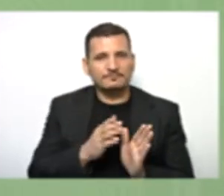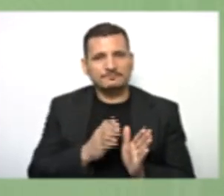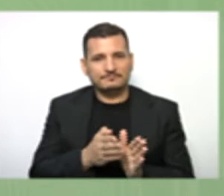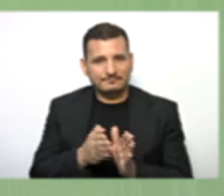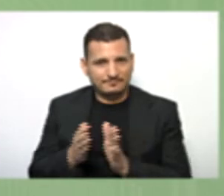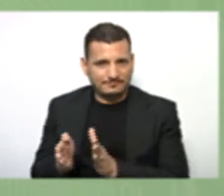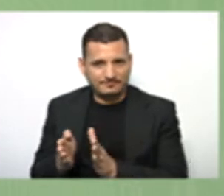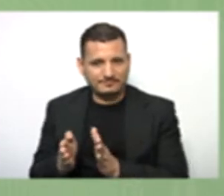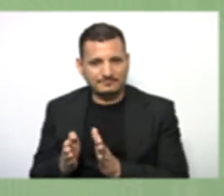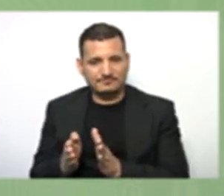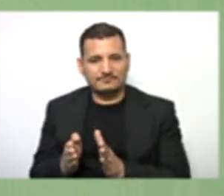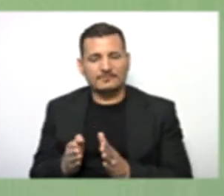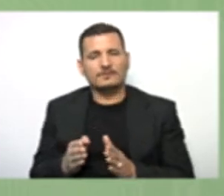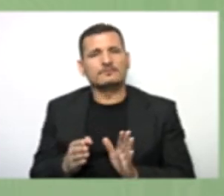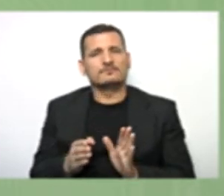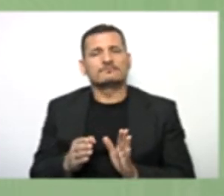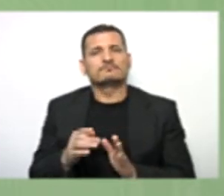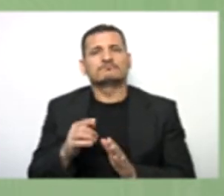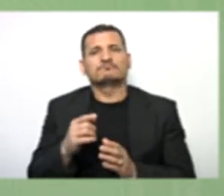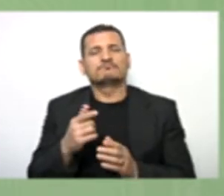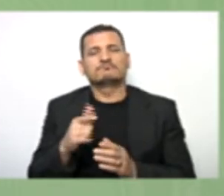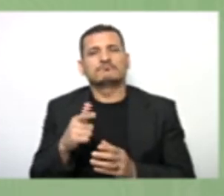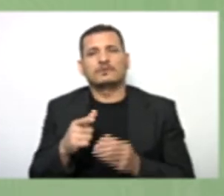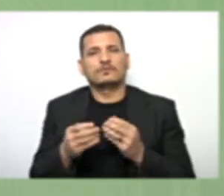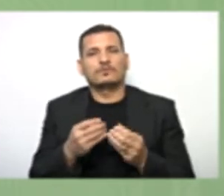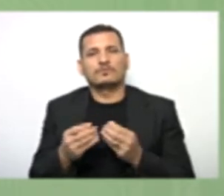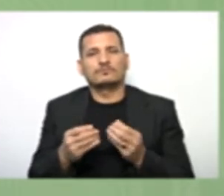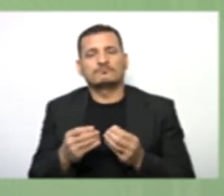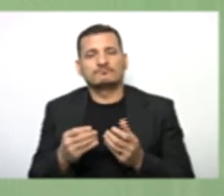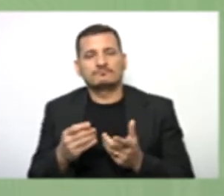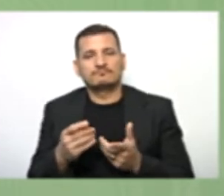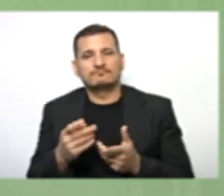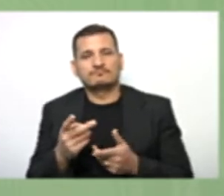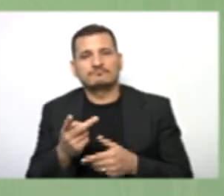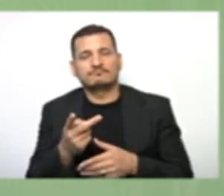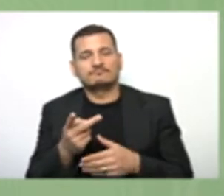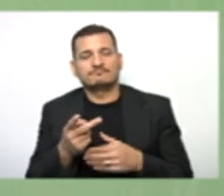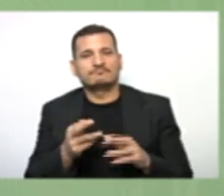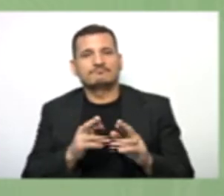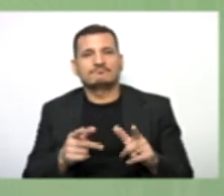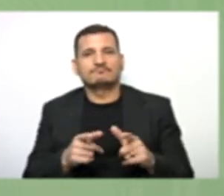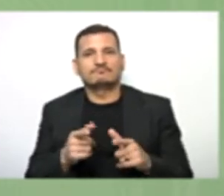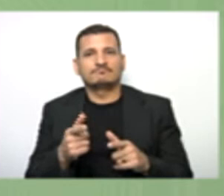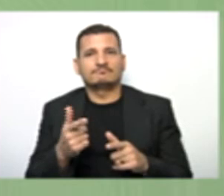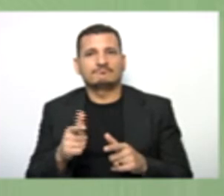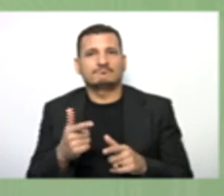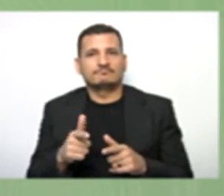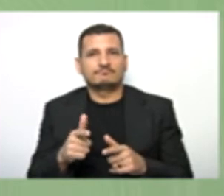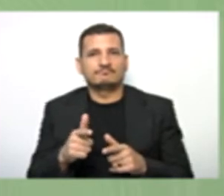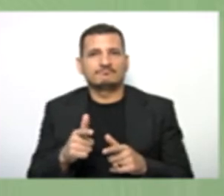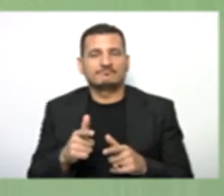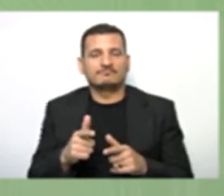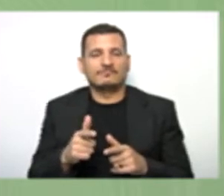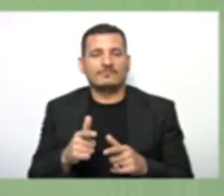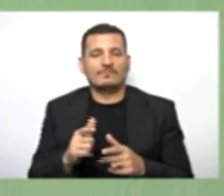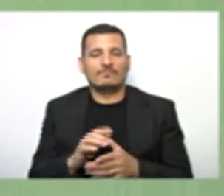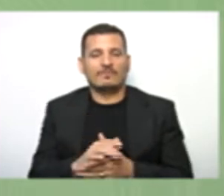né, ele não tem como ser ele mesmo de outra forma, né? Então, lembre-se que ele